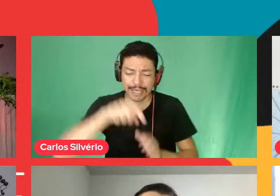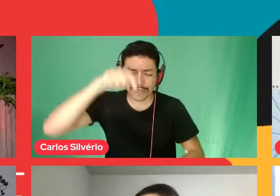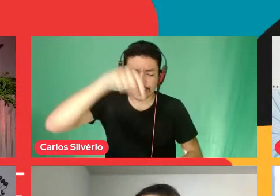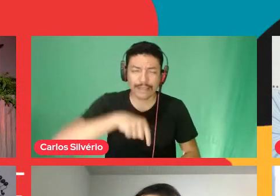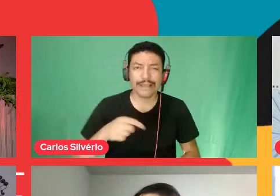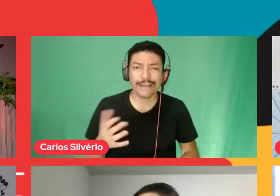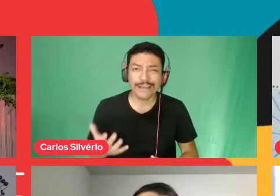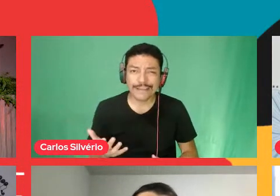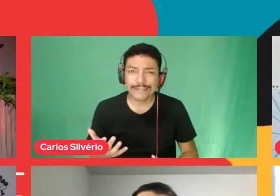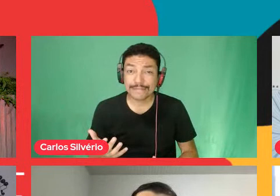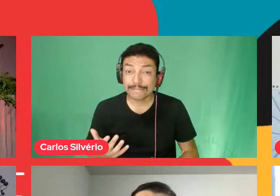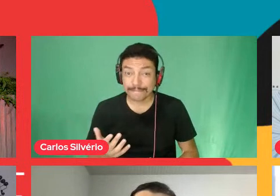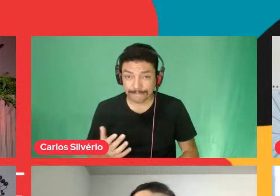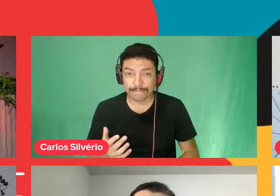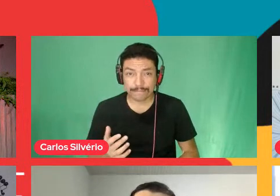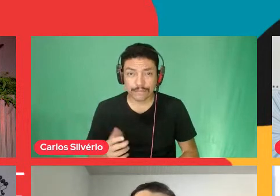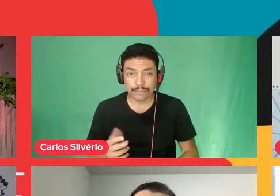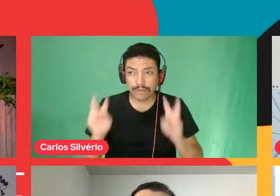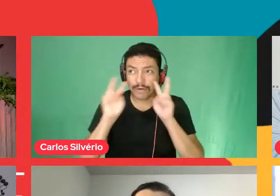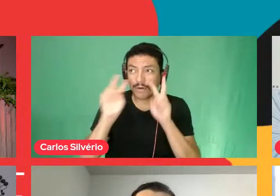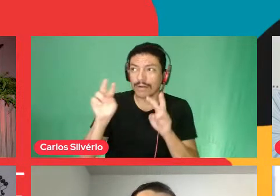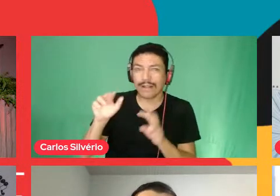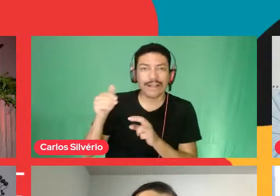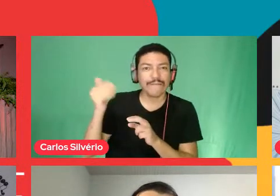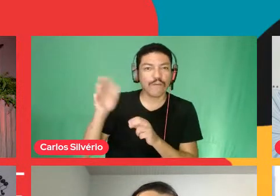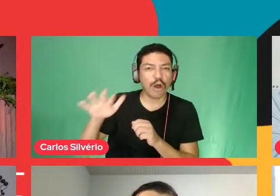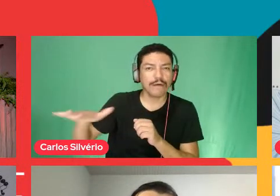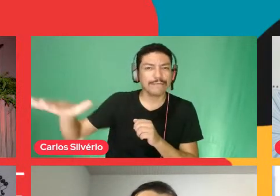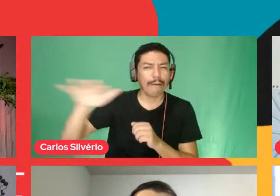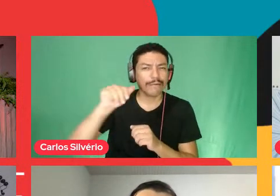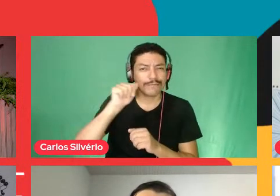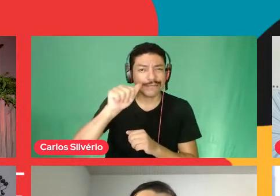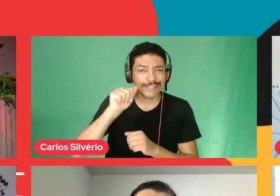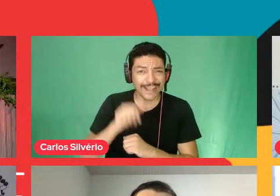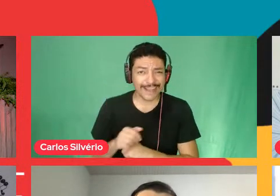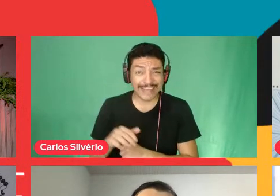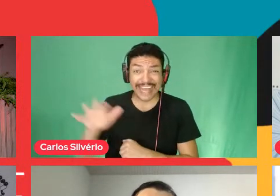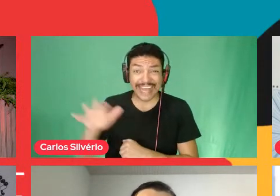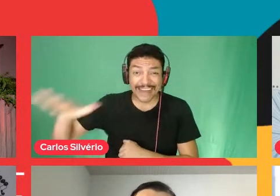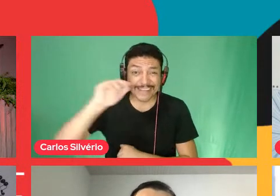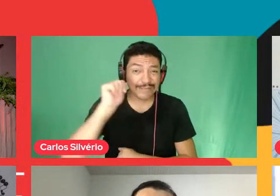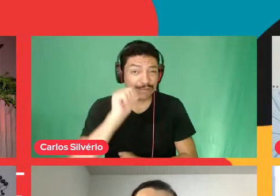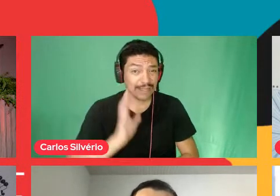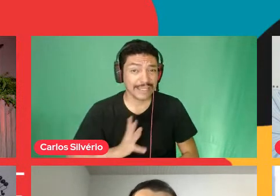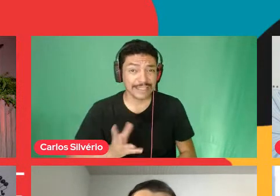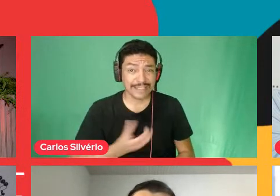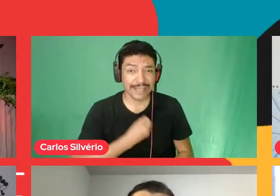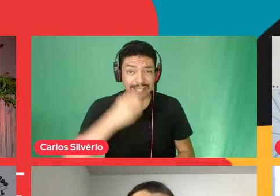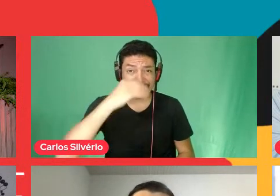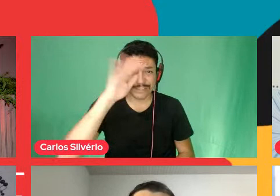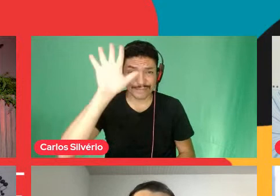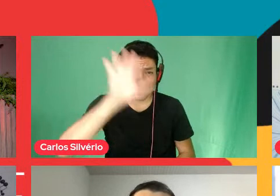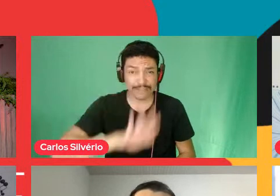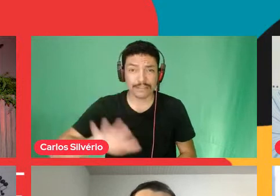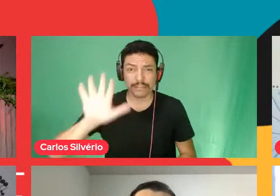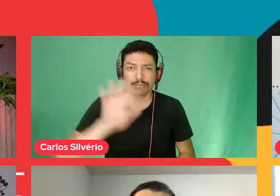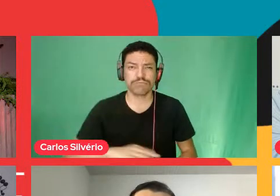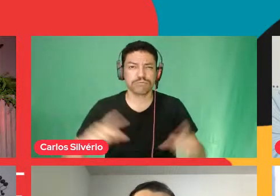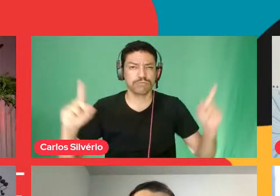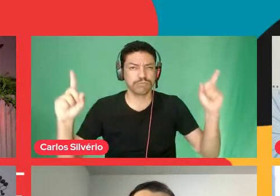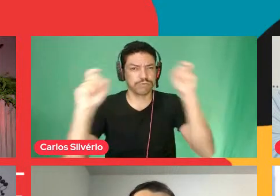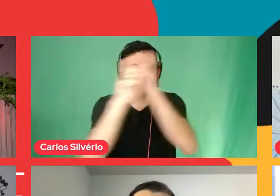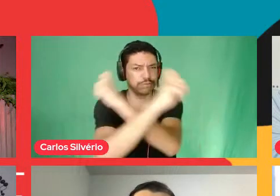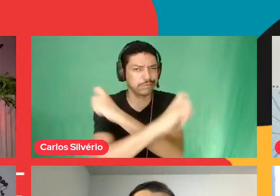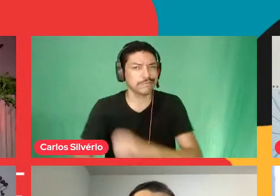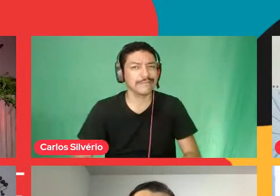Então, quando a gente para olhar a realidade das mulheres, a realidade das mulheres trans no Brasil hoje, é muito complexa, né? Então, para mim,